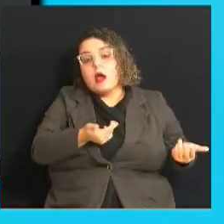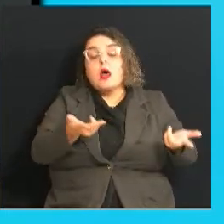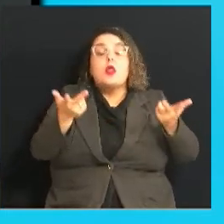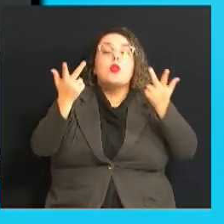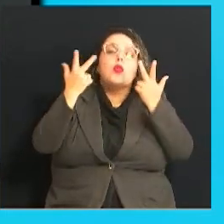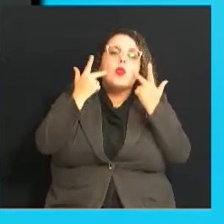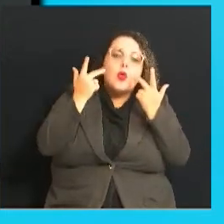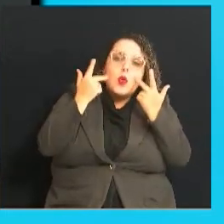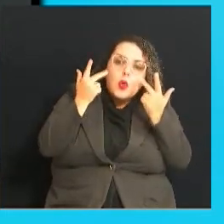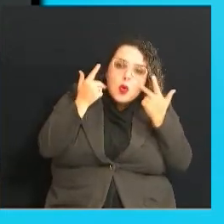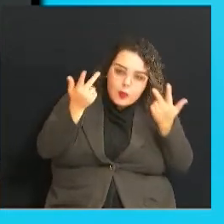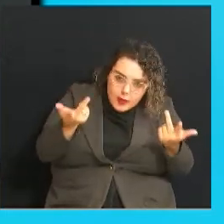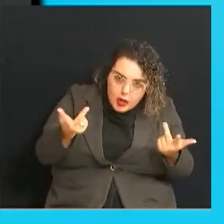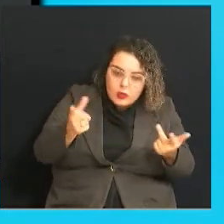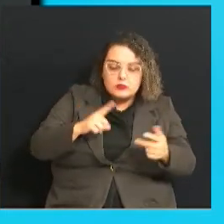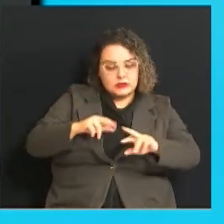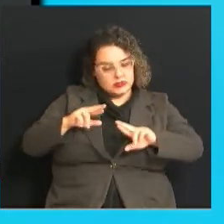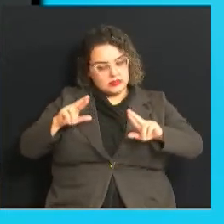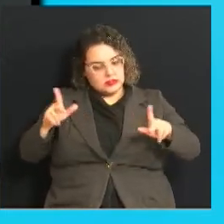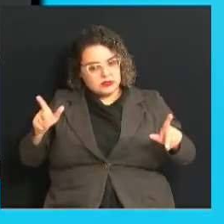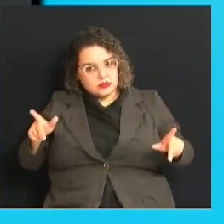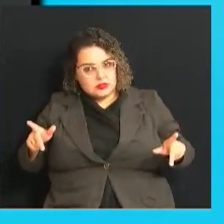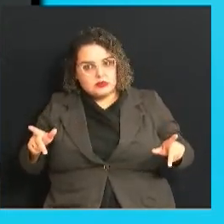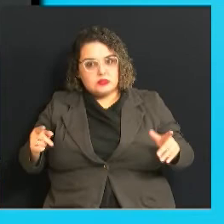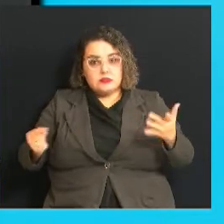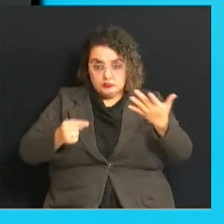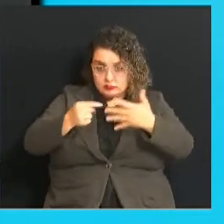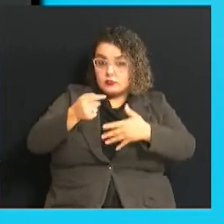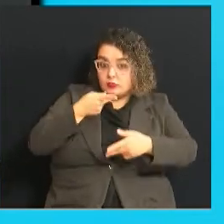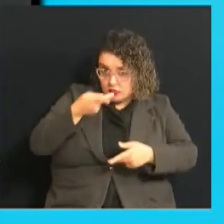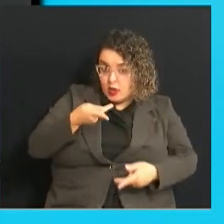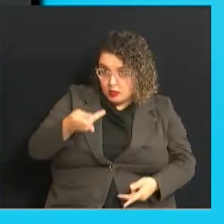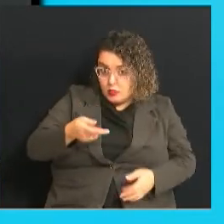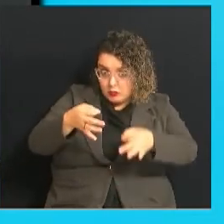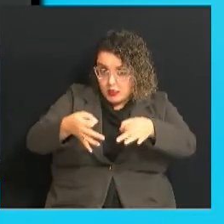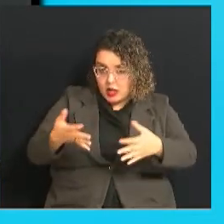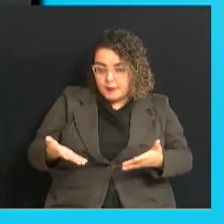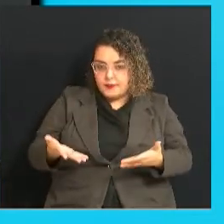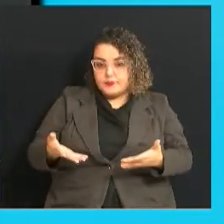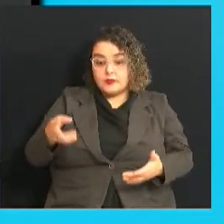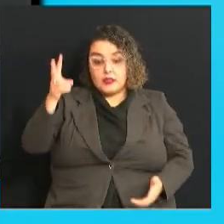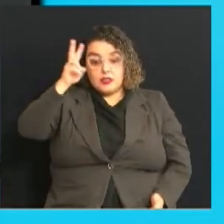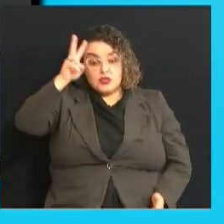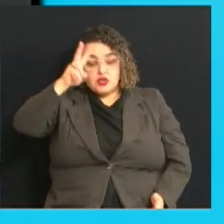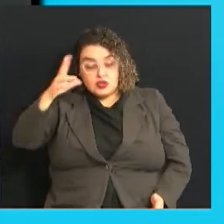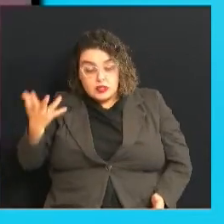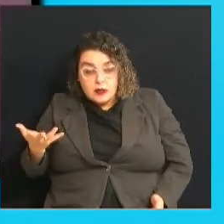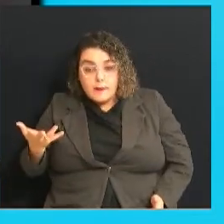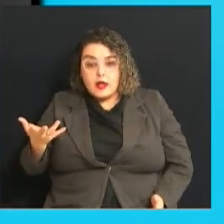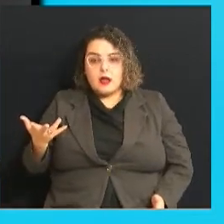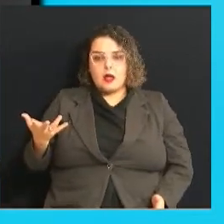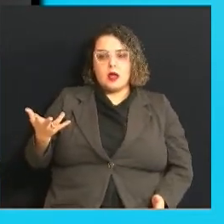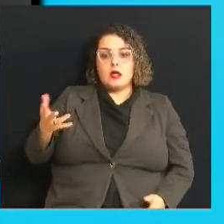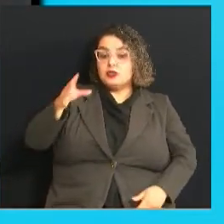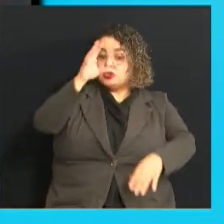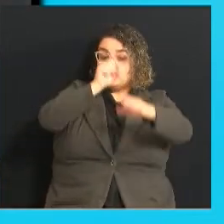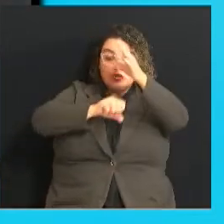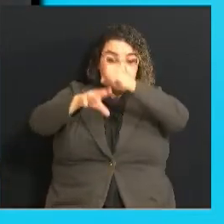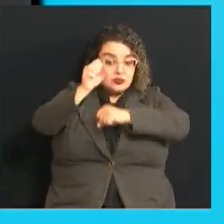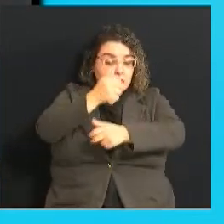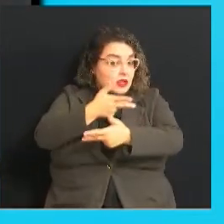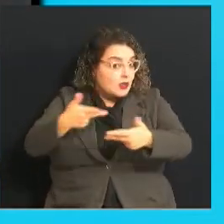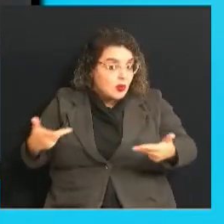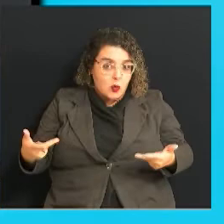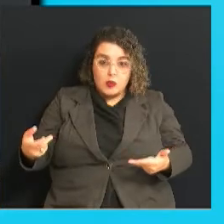né? Existe essa diferença que você pontuou muito bem, de lembrar, de aprender coisas novas,